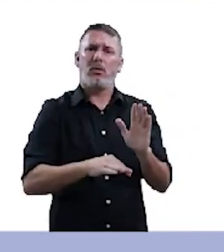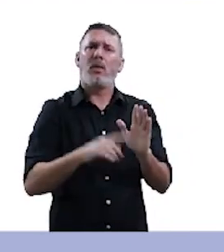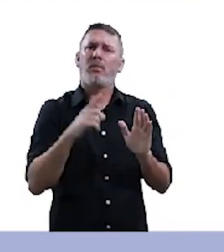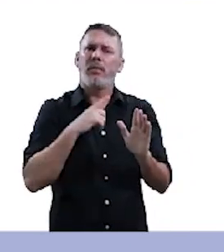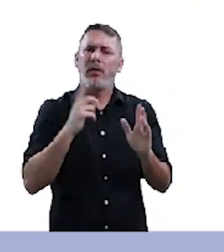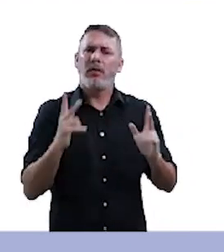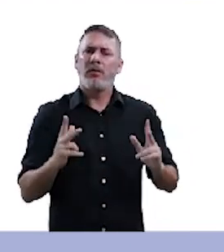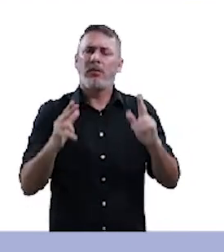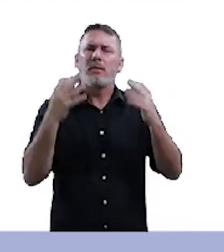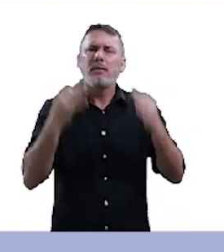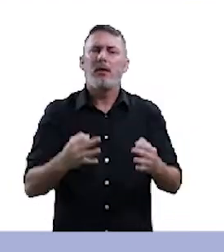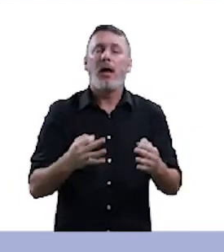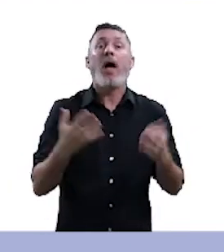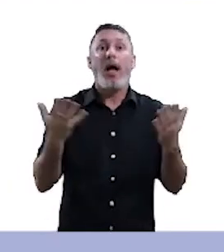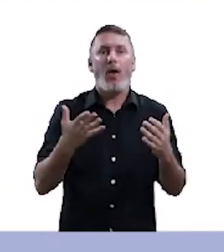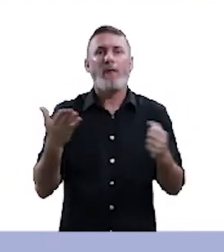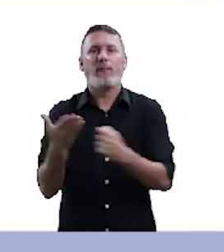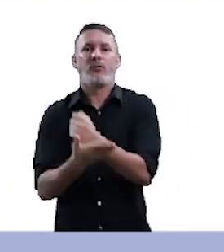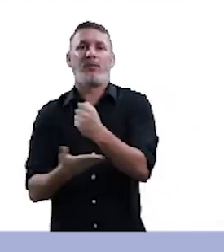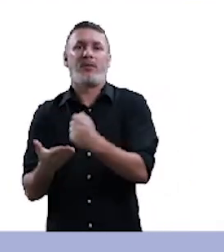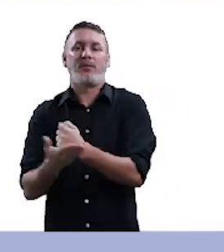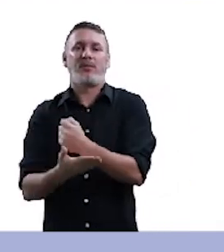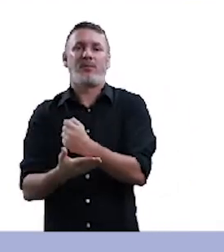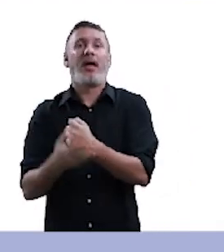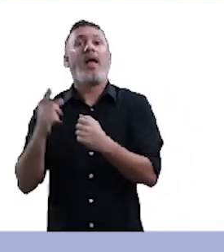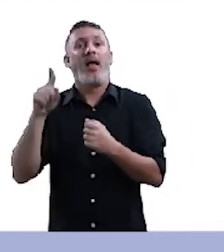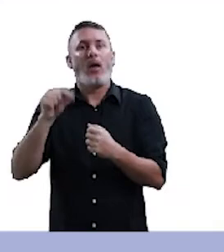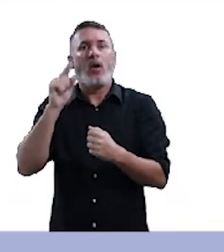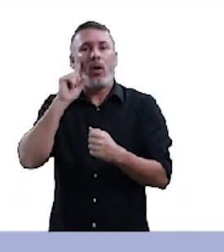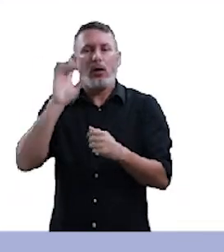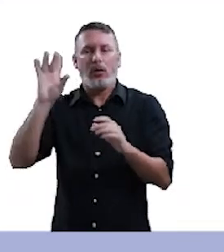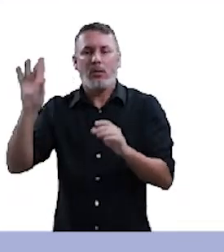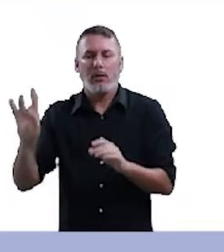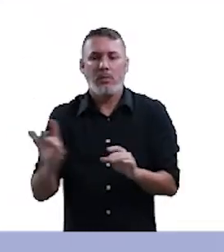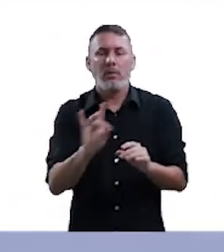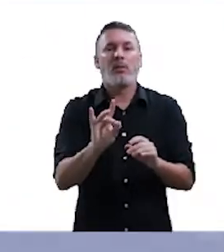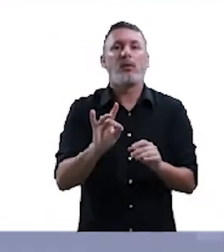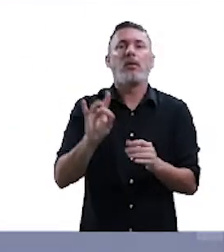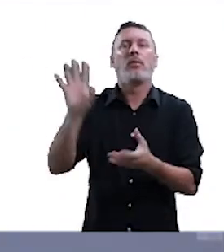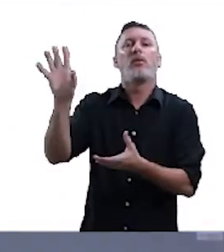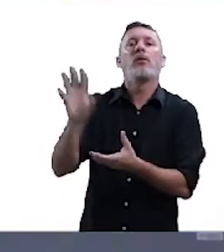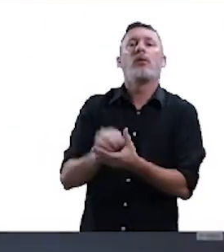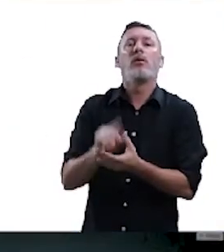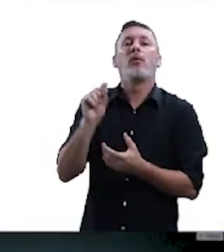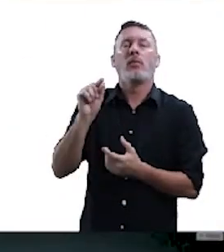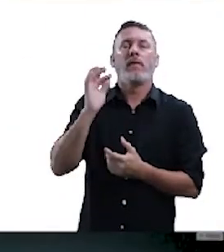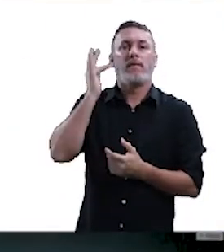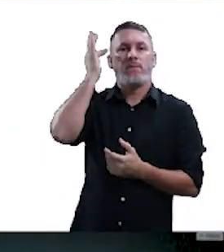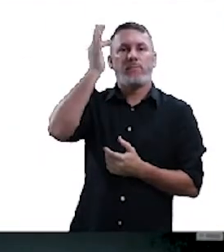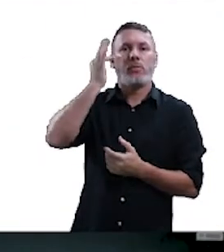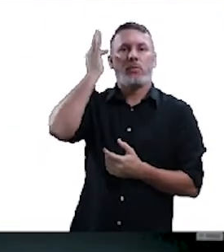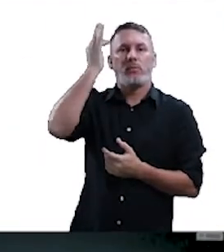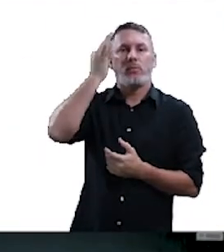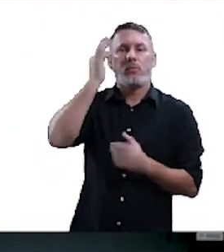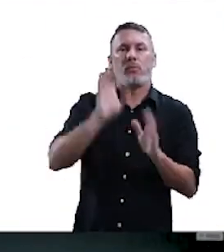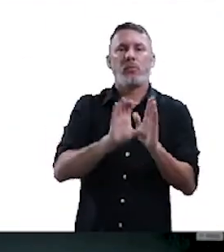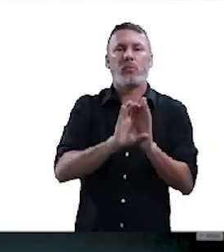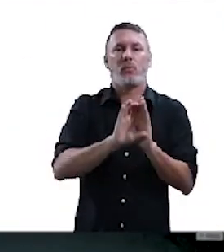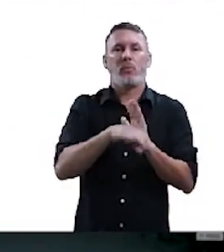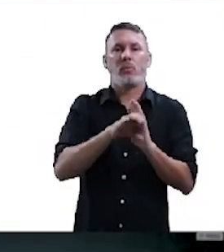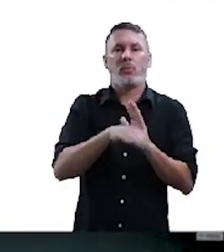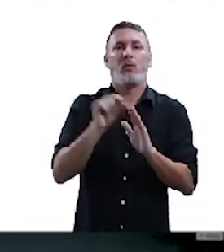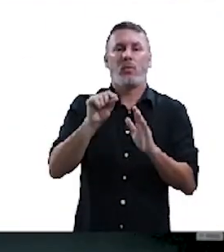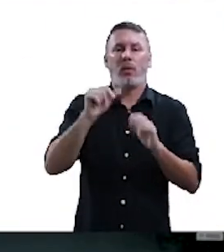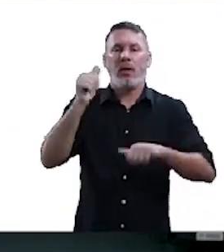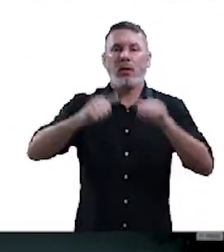que falta agora? A fundamentação. Vai usar da filósofa aqui, ó, de acordo com o conceito banalidade do mal. Então, o que